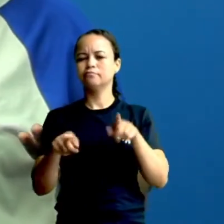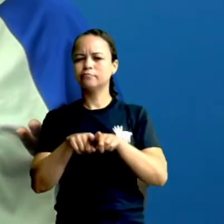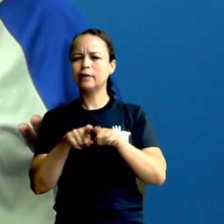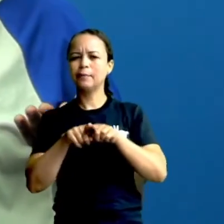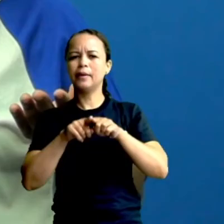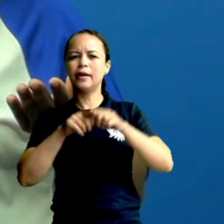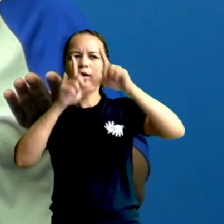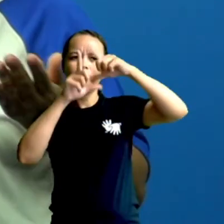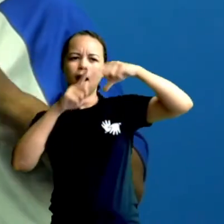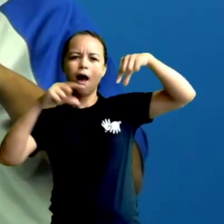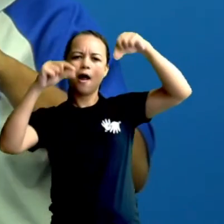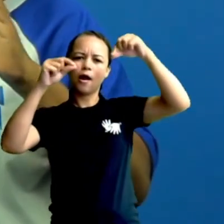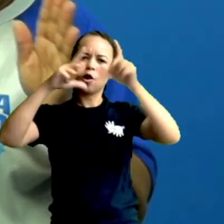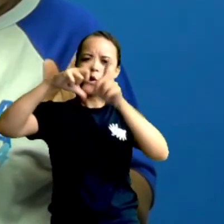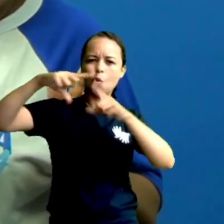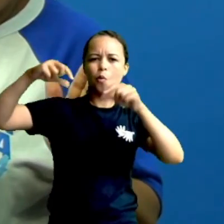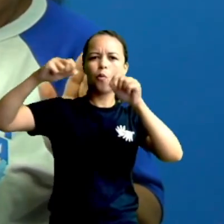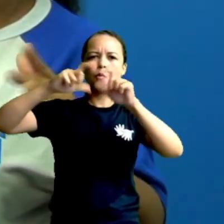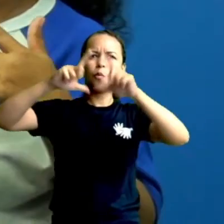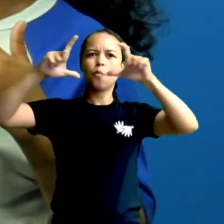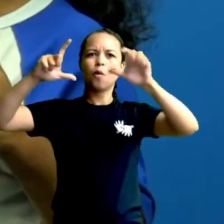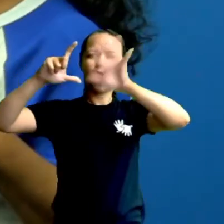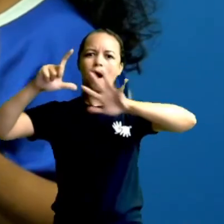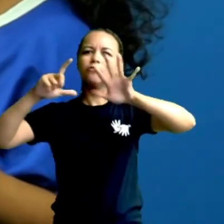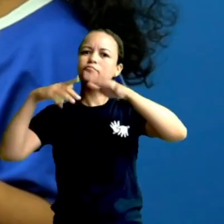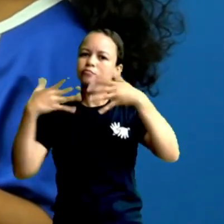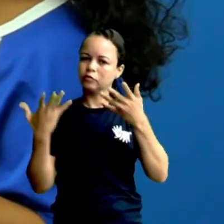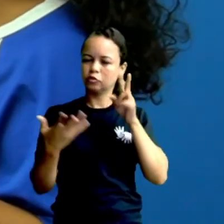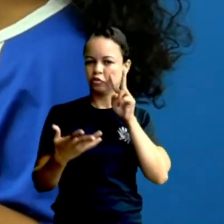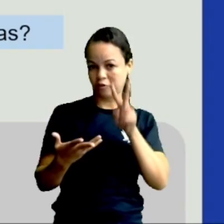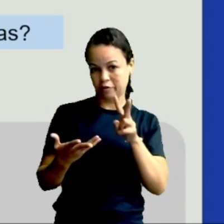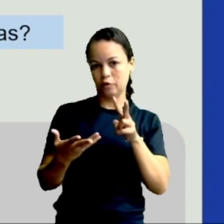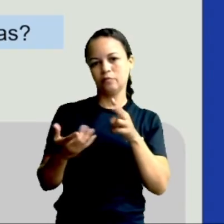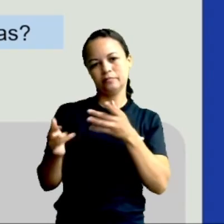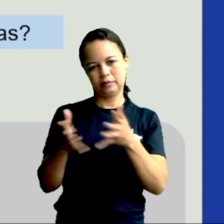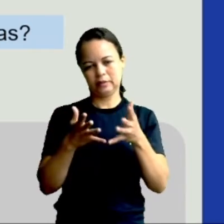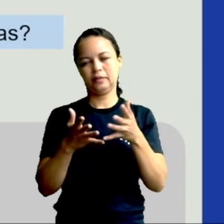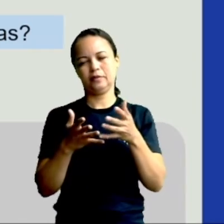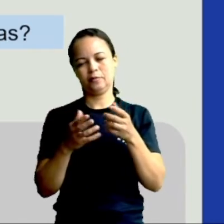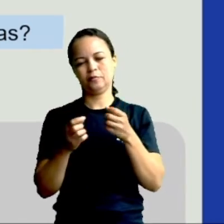eventos astronômicos. Não vou falar mais nada. Vamos lá, próximo.